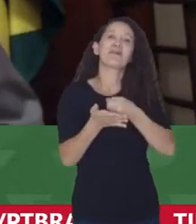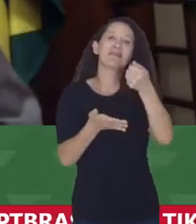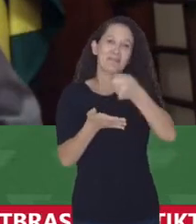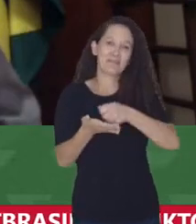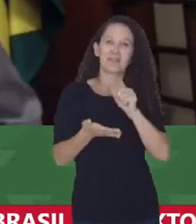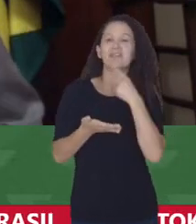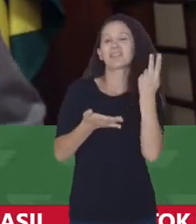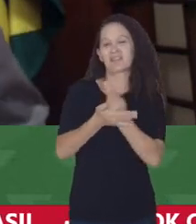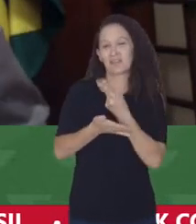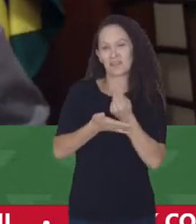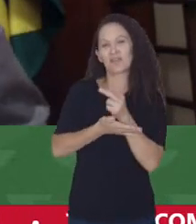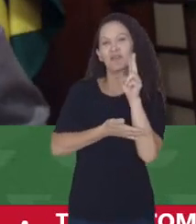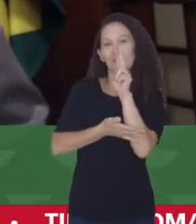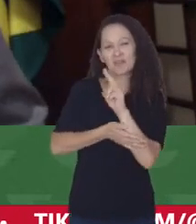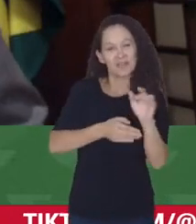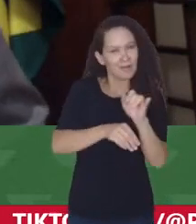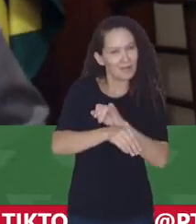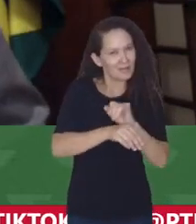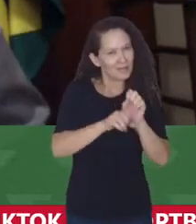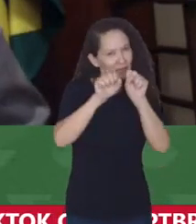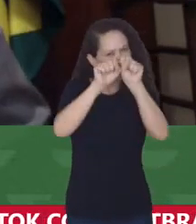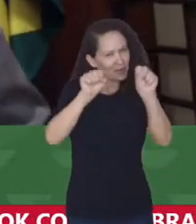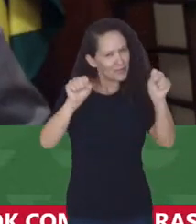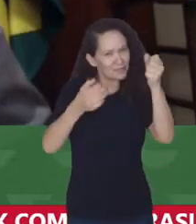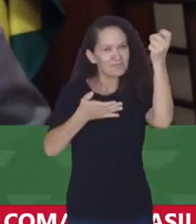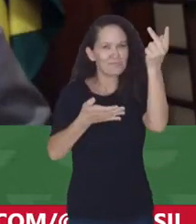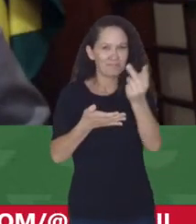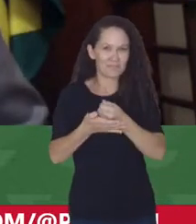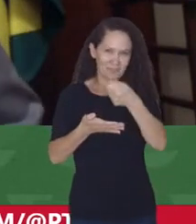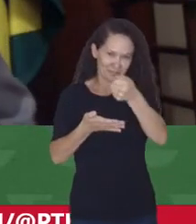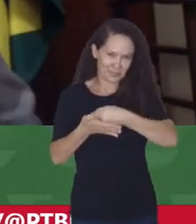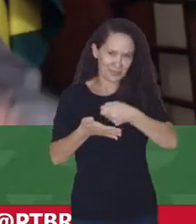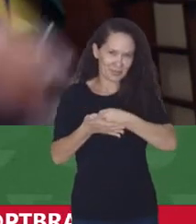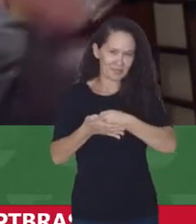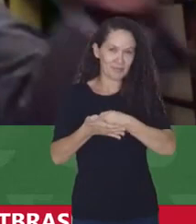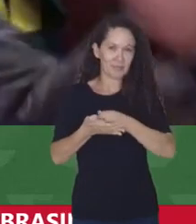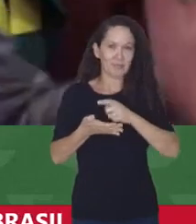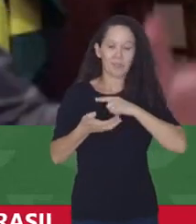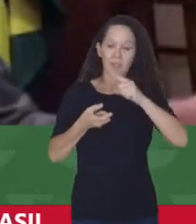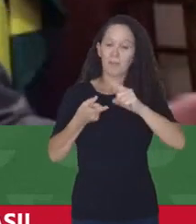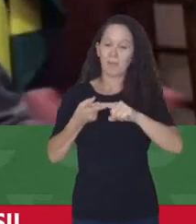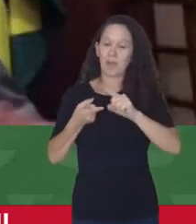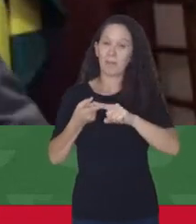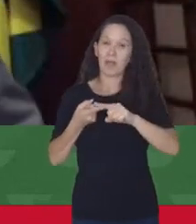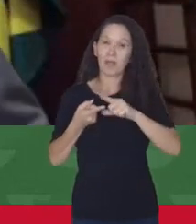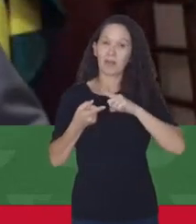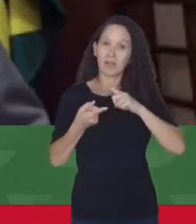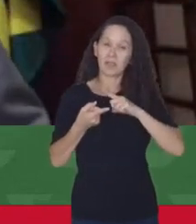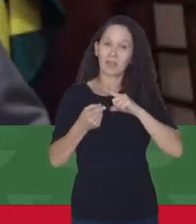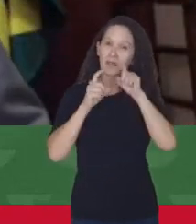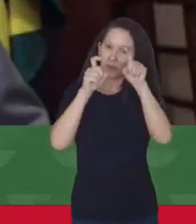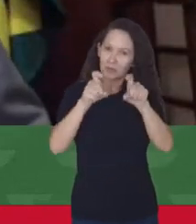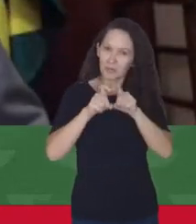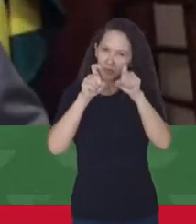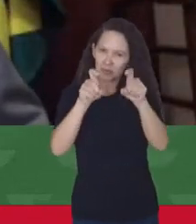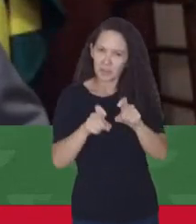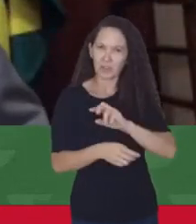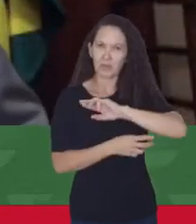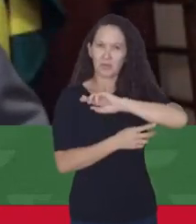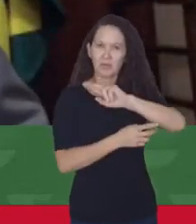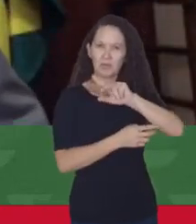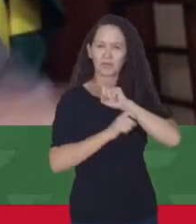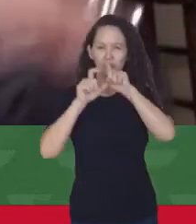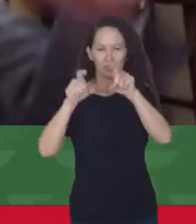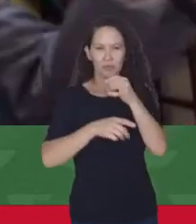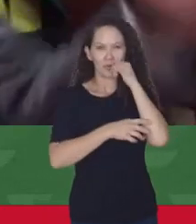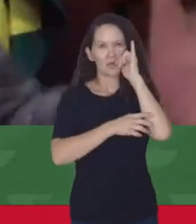na utilização do mecanismo do sistema tributário. Isso passa pela produção, não só no